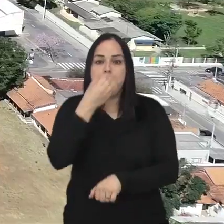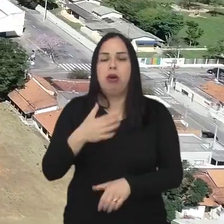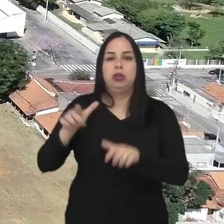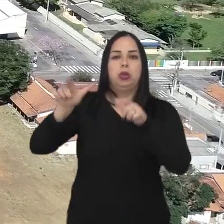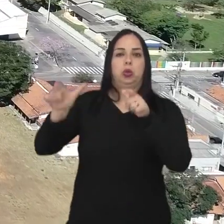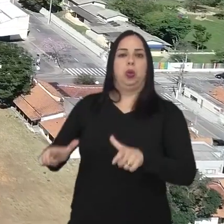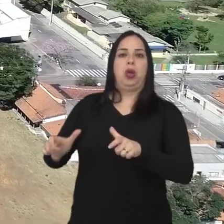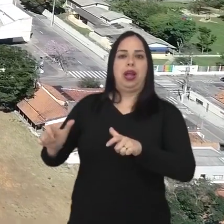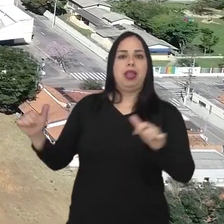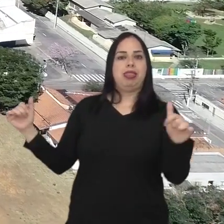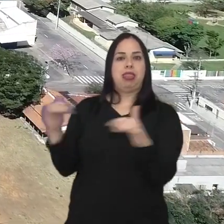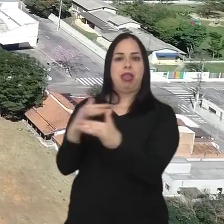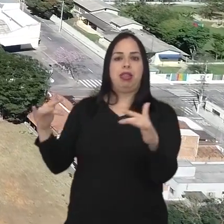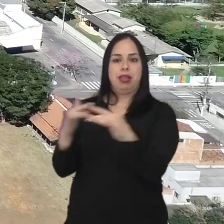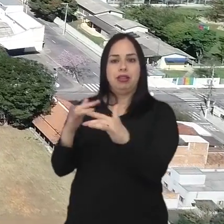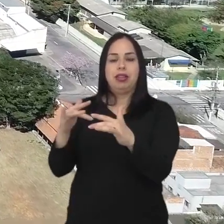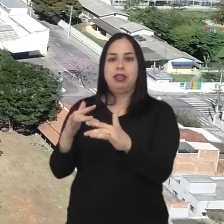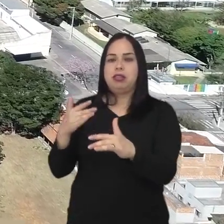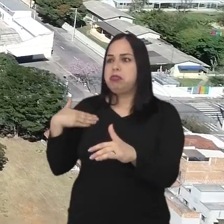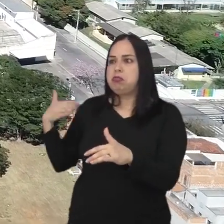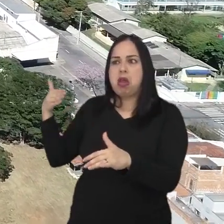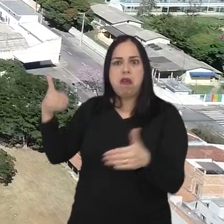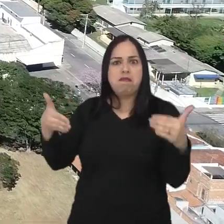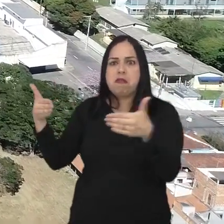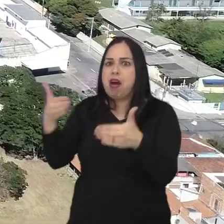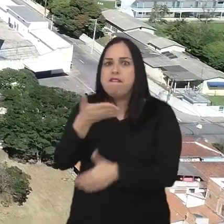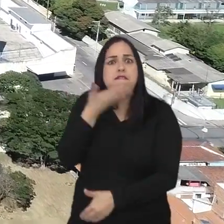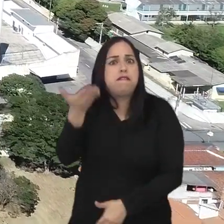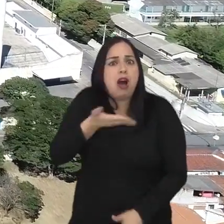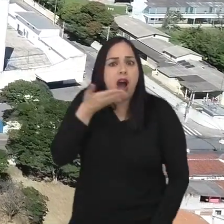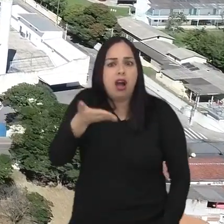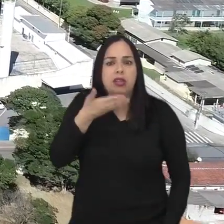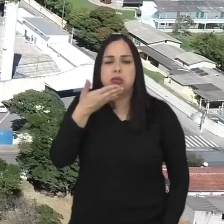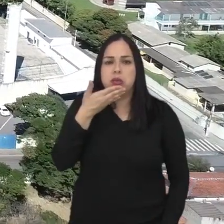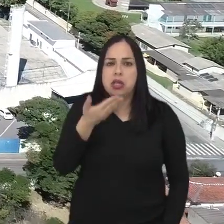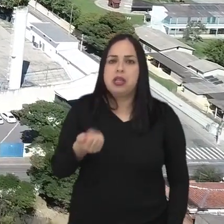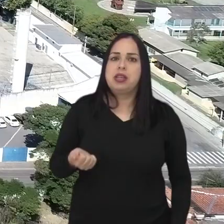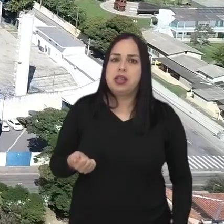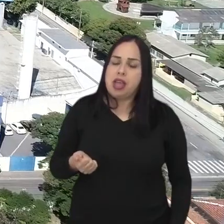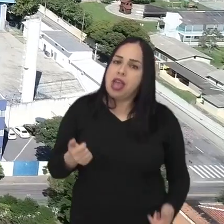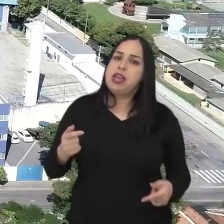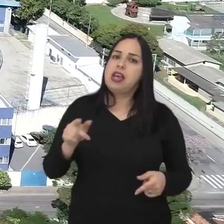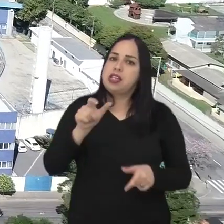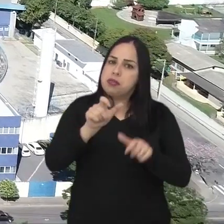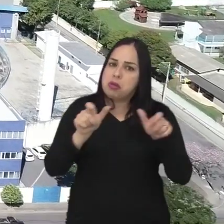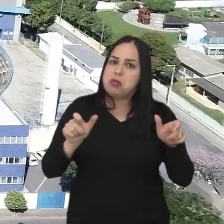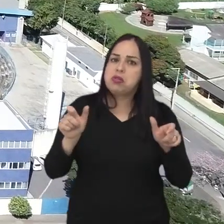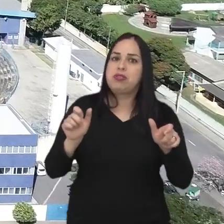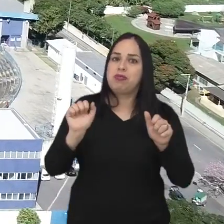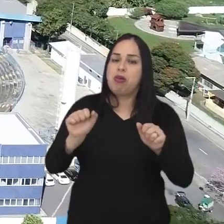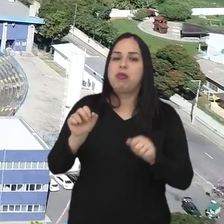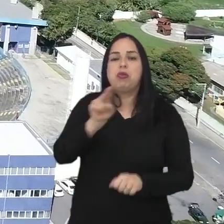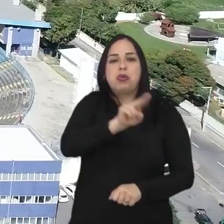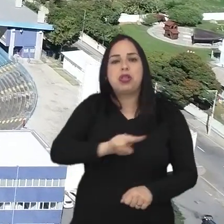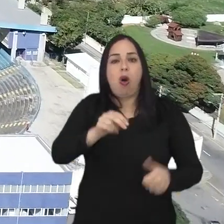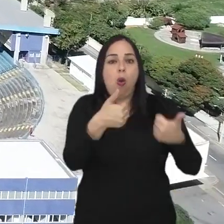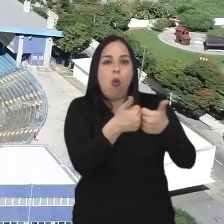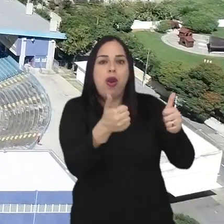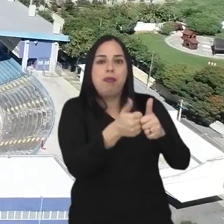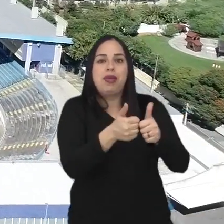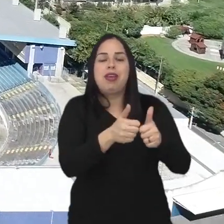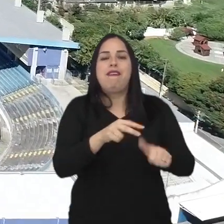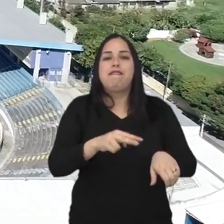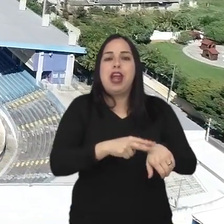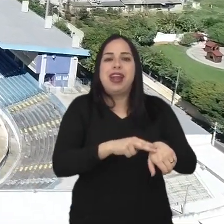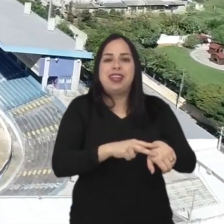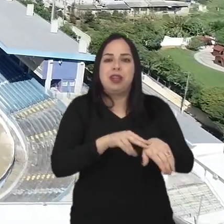O estádio fica na região central e tem fácil acesso. Em breve, o público ainda vai contar com o apoio da Linha Verde, que